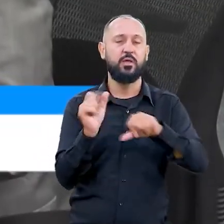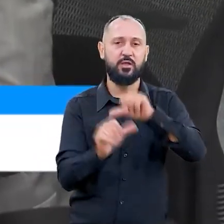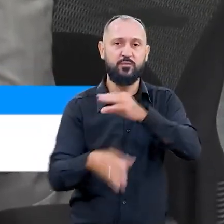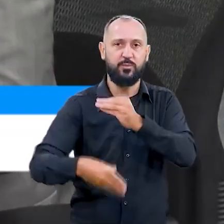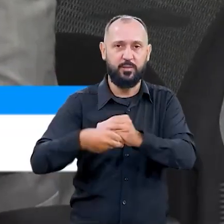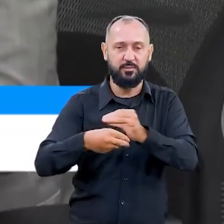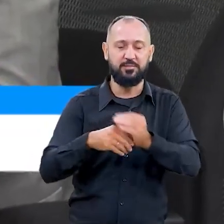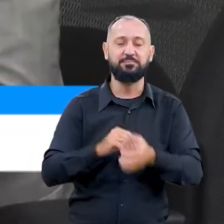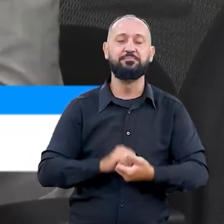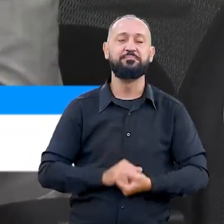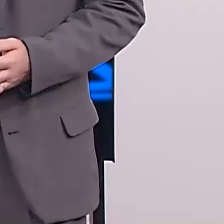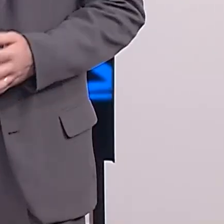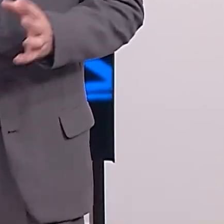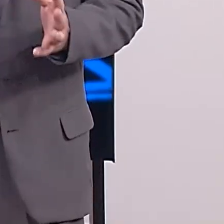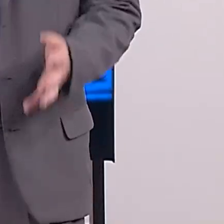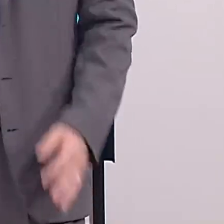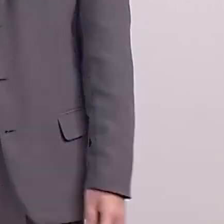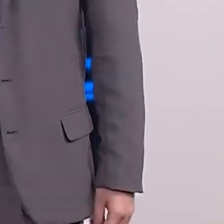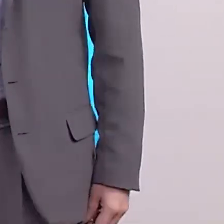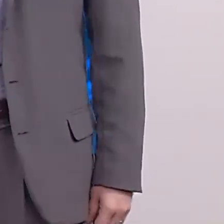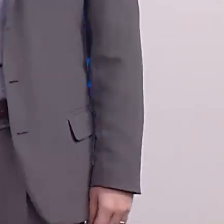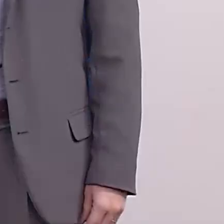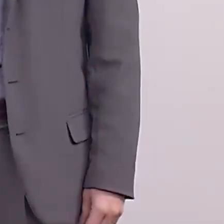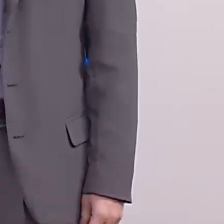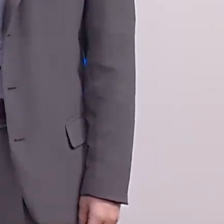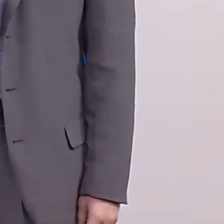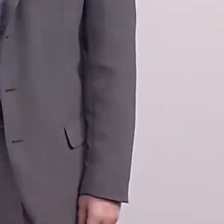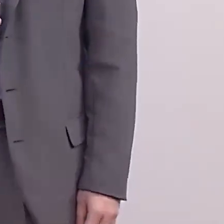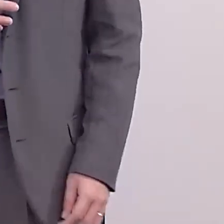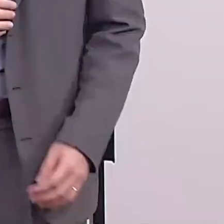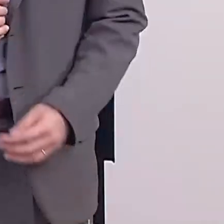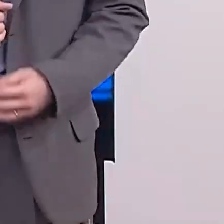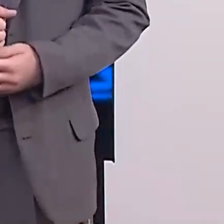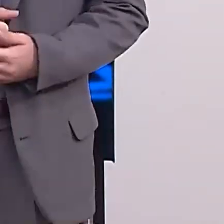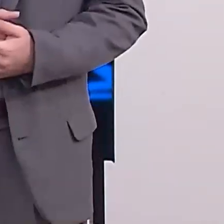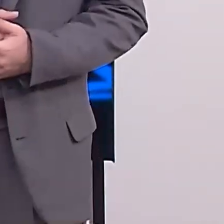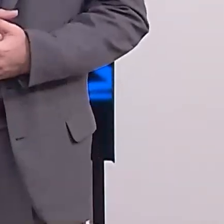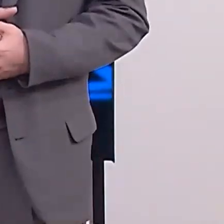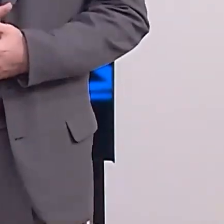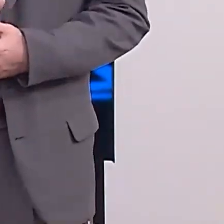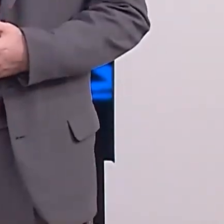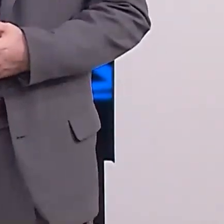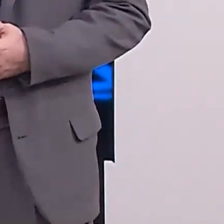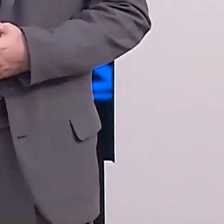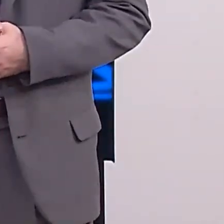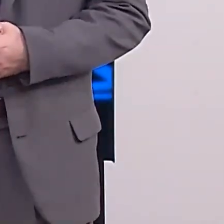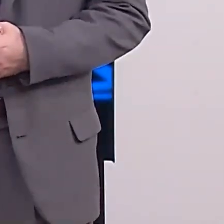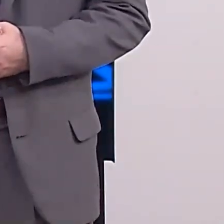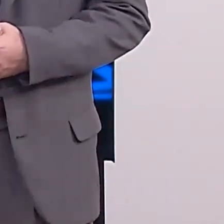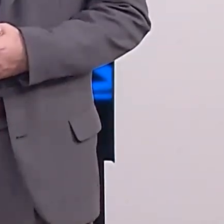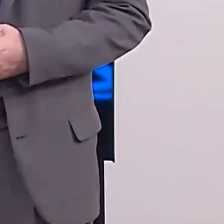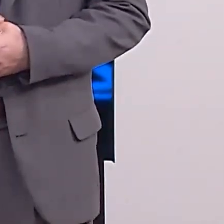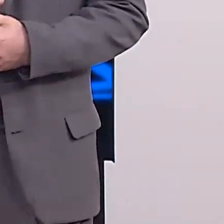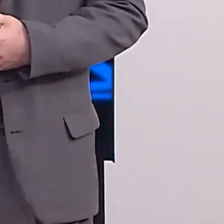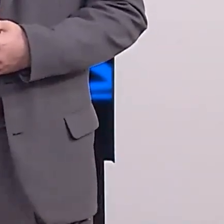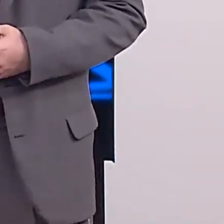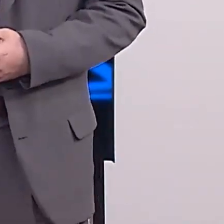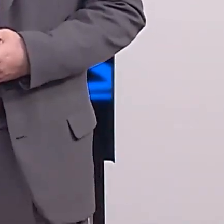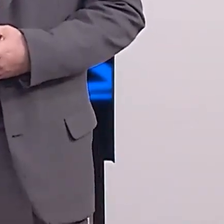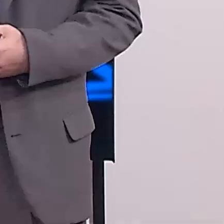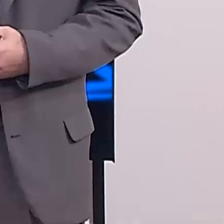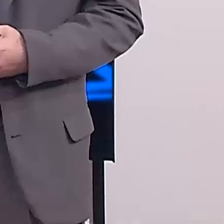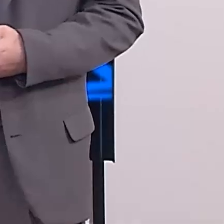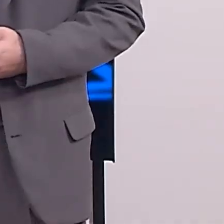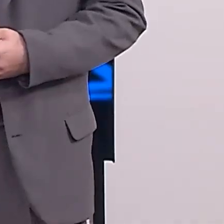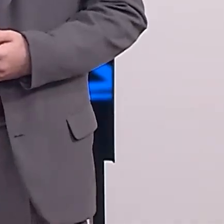emendas. E ainda no Abril Azul, que tem como tema o autismo, deputados aprovam redução no IPVA também